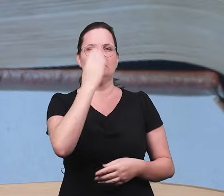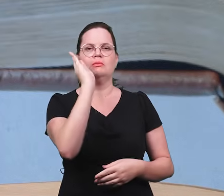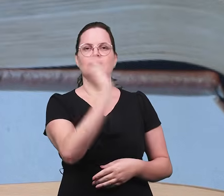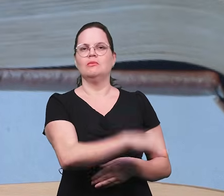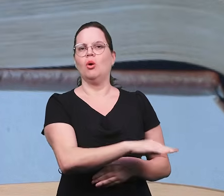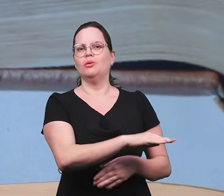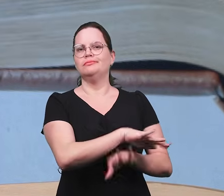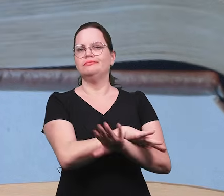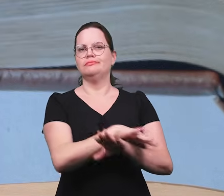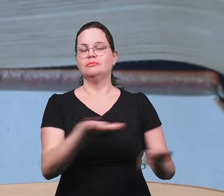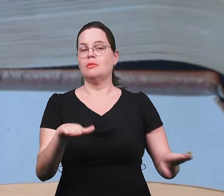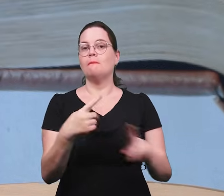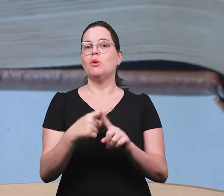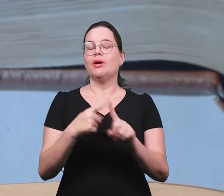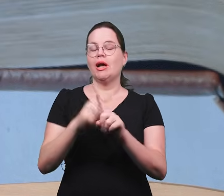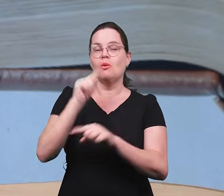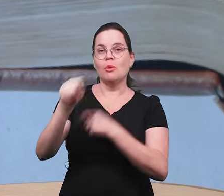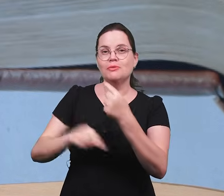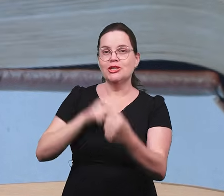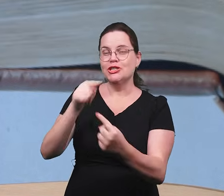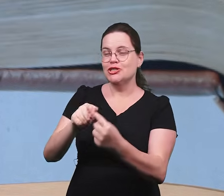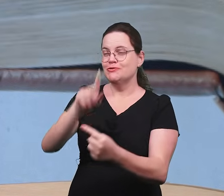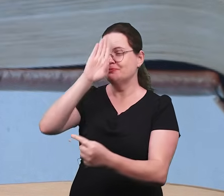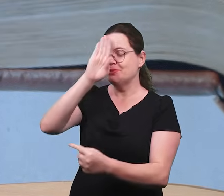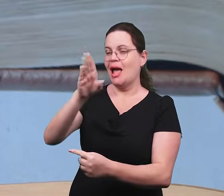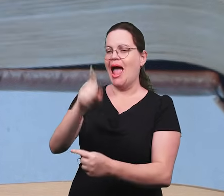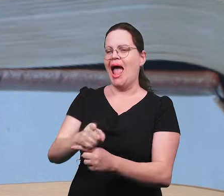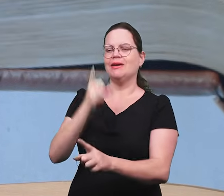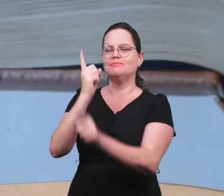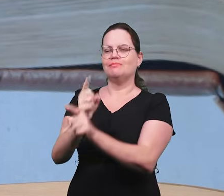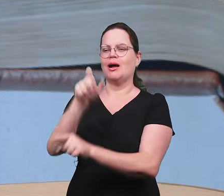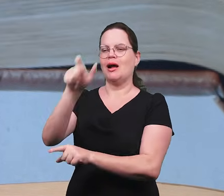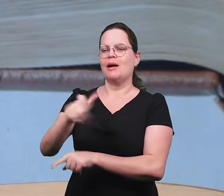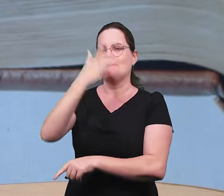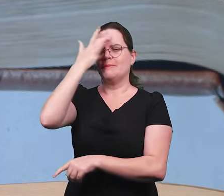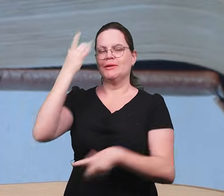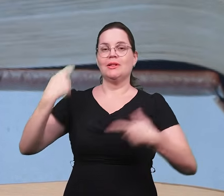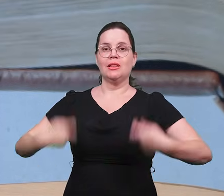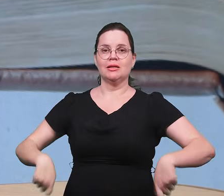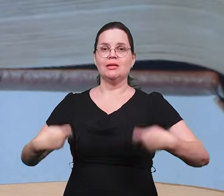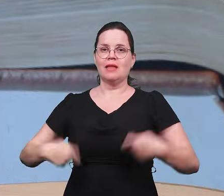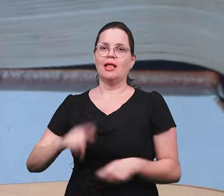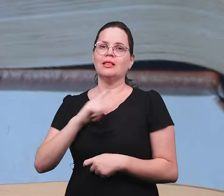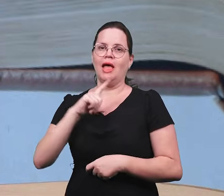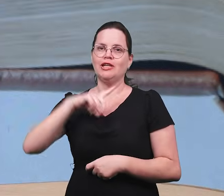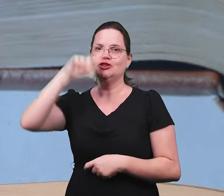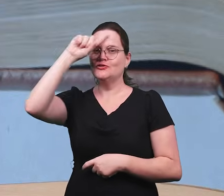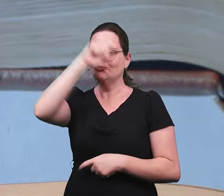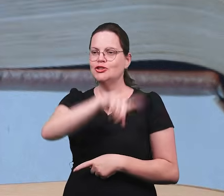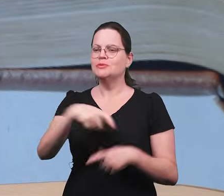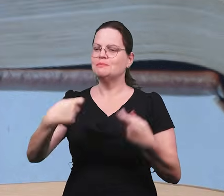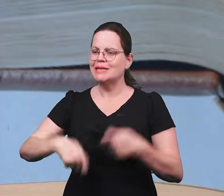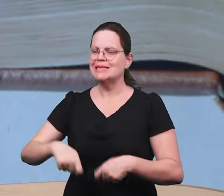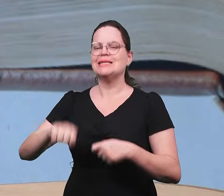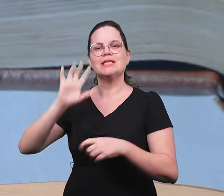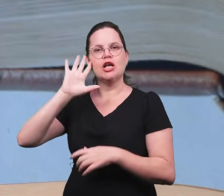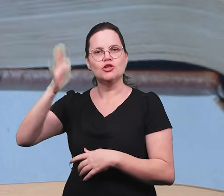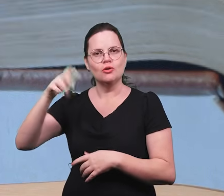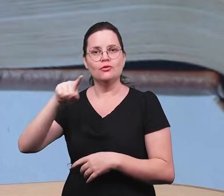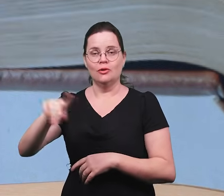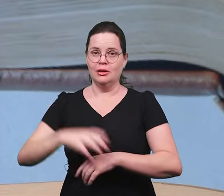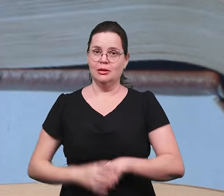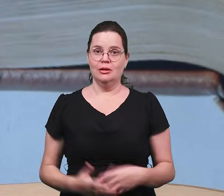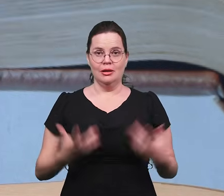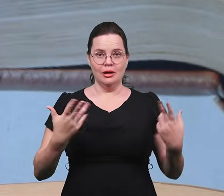Porque Jesus tem o propósito de encontrar com aquele que é necessitado, Então, se você é um necessitado, é